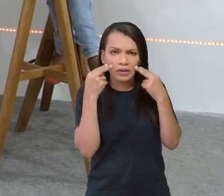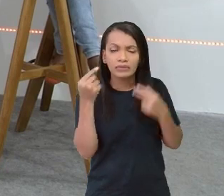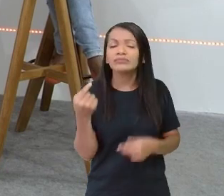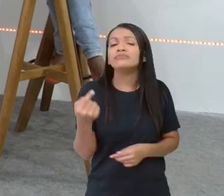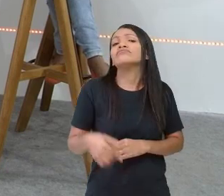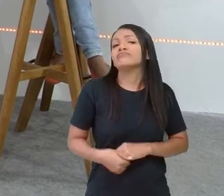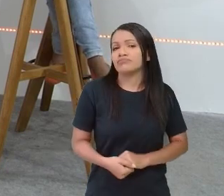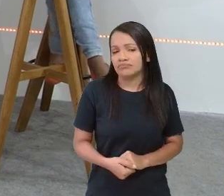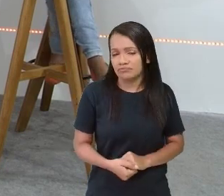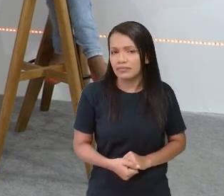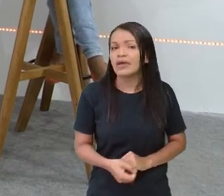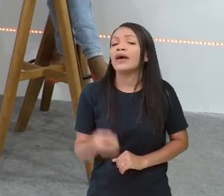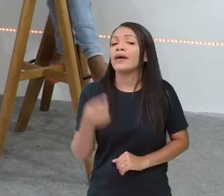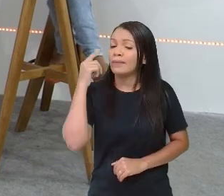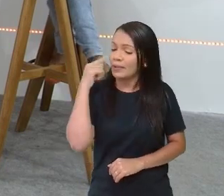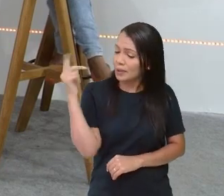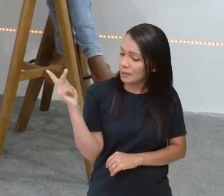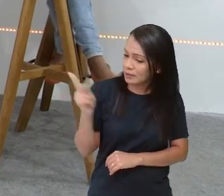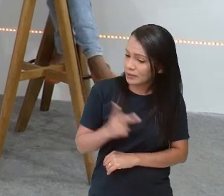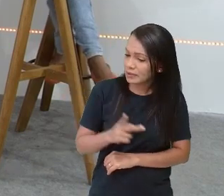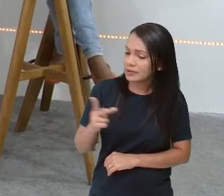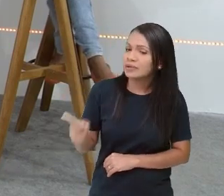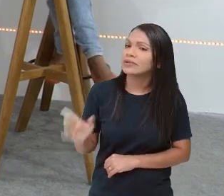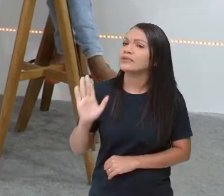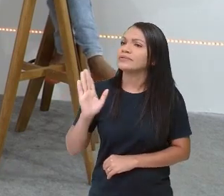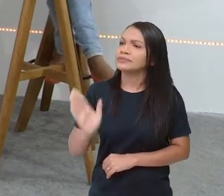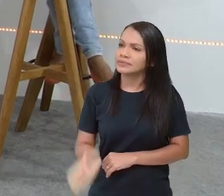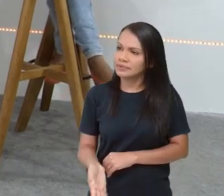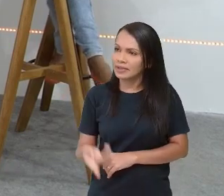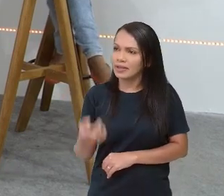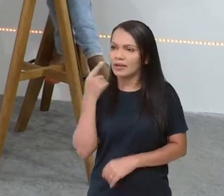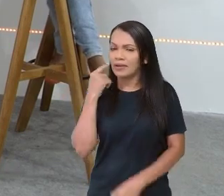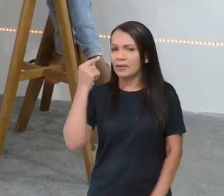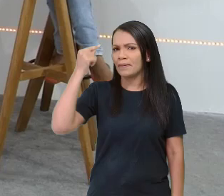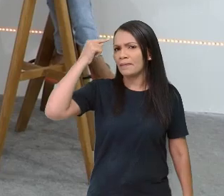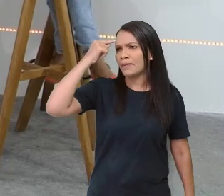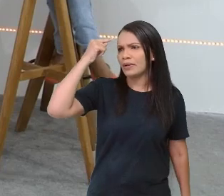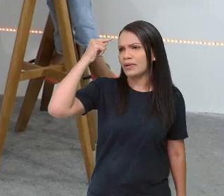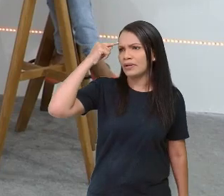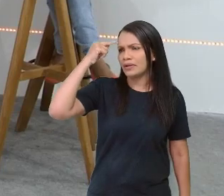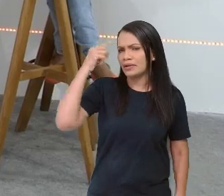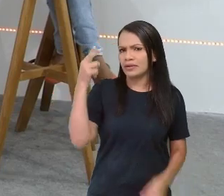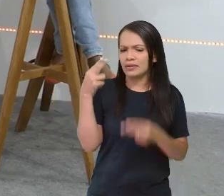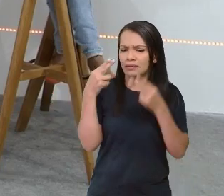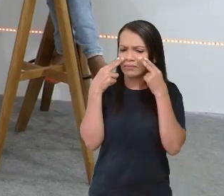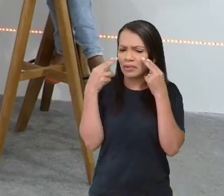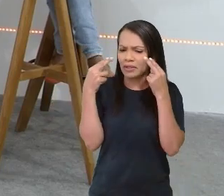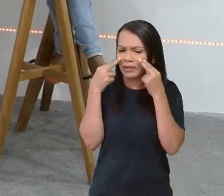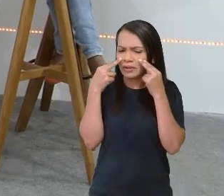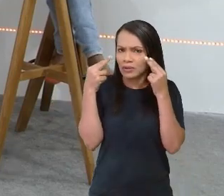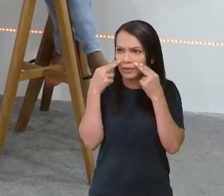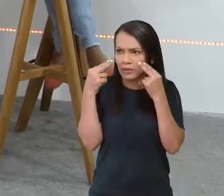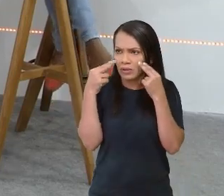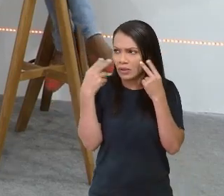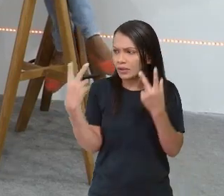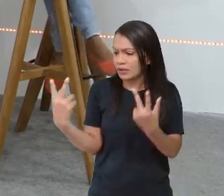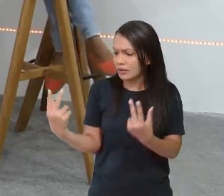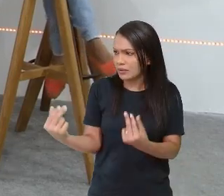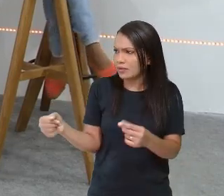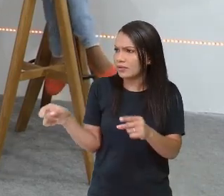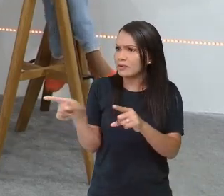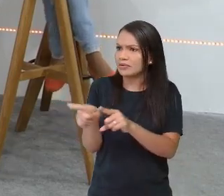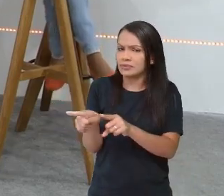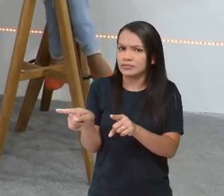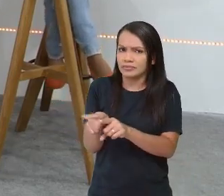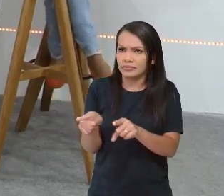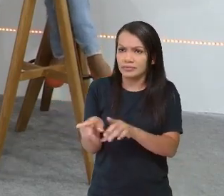olha aí. A professora Kátia já foi pro... Pra pintura do rosto, né? Como a gente se fantasia também. Olha,